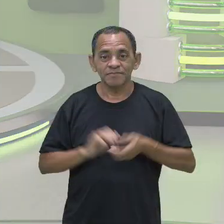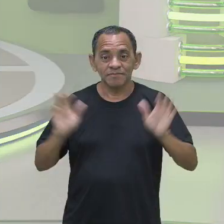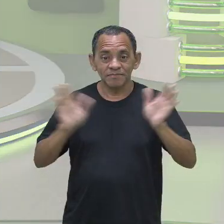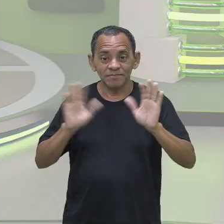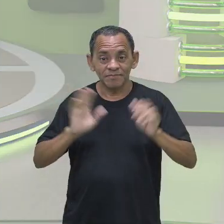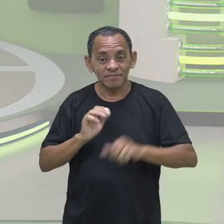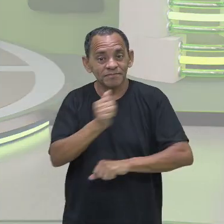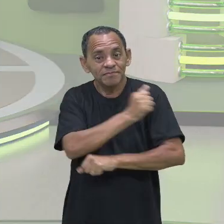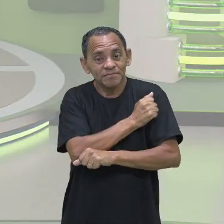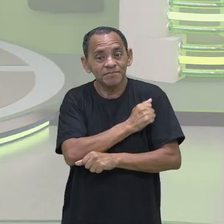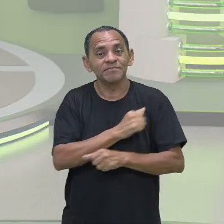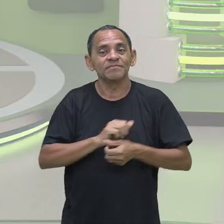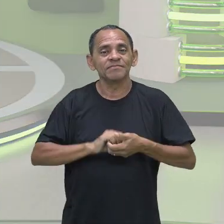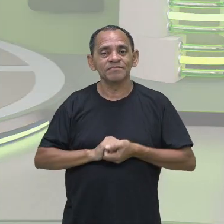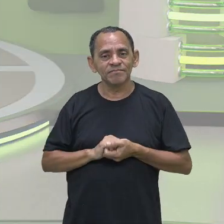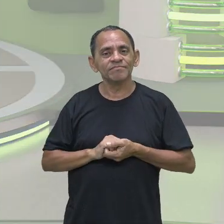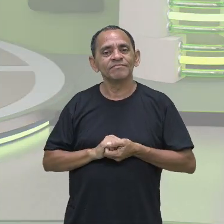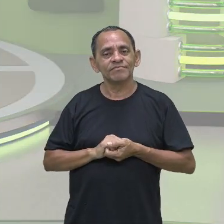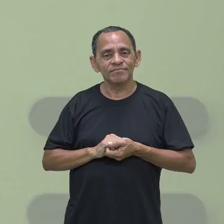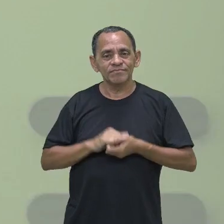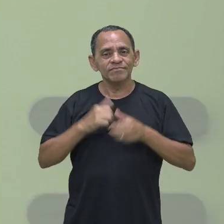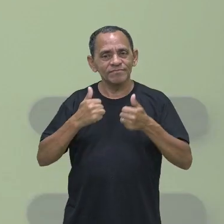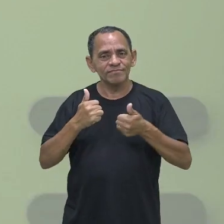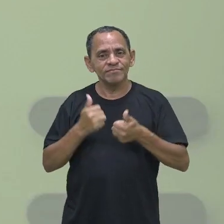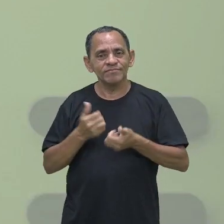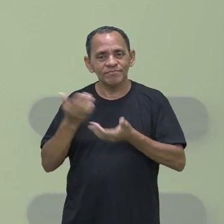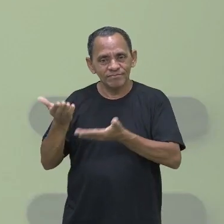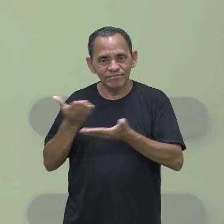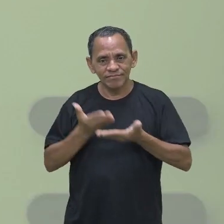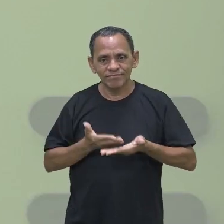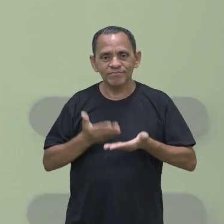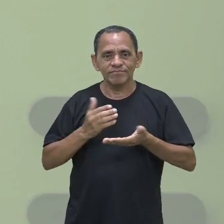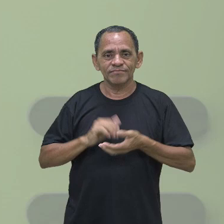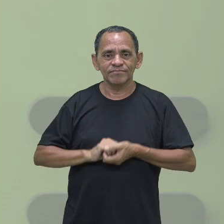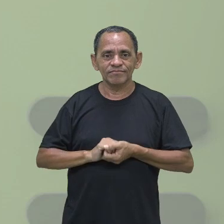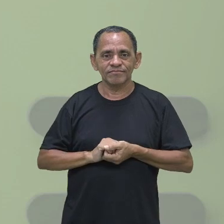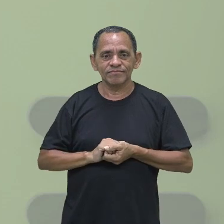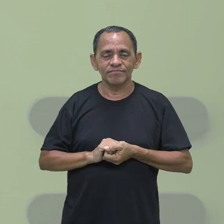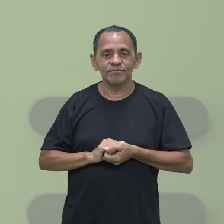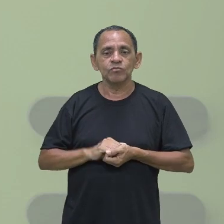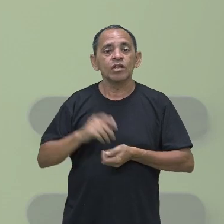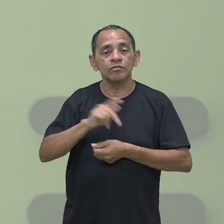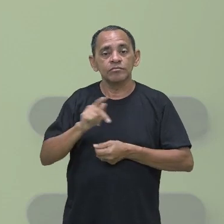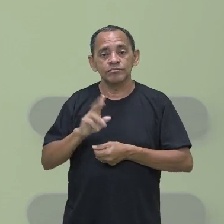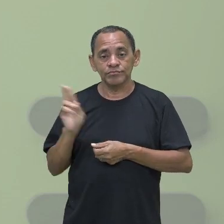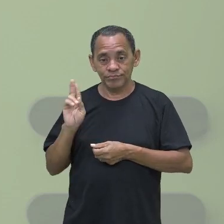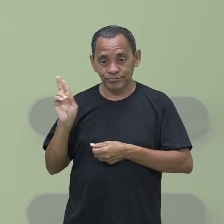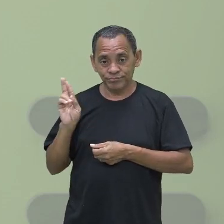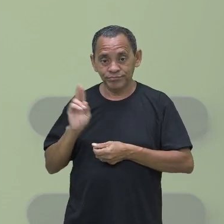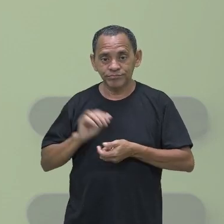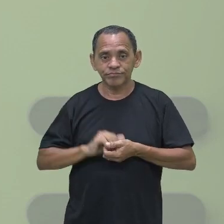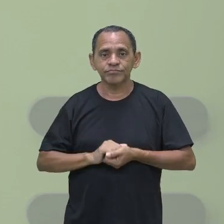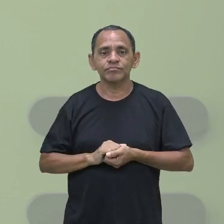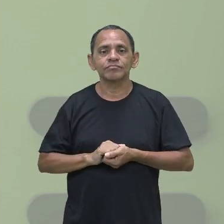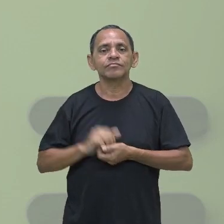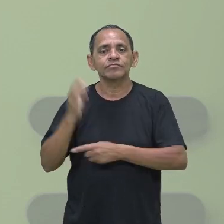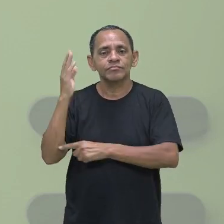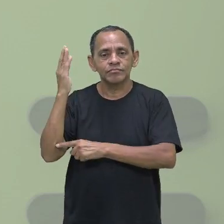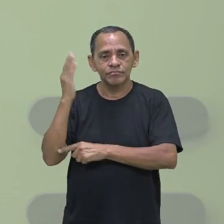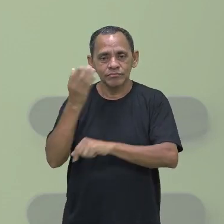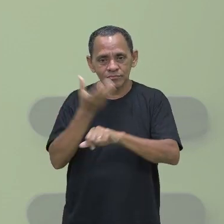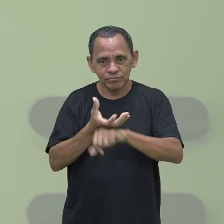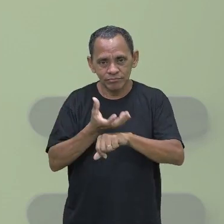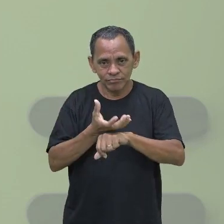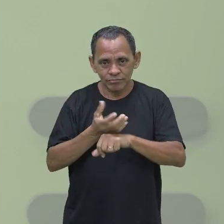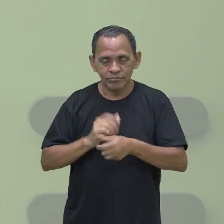Olá, como vão todos? Sejam muito bem-vindos. Eu sou a professora Cristiane Oliveira, sou professora de Biologia.